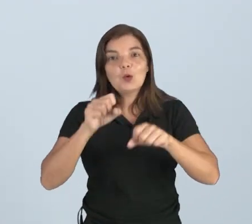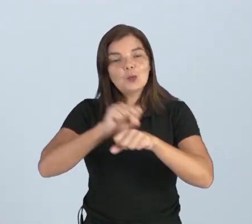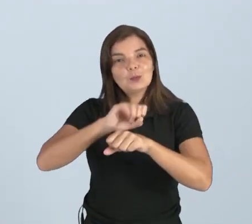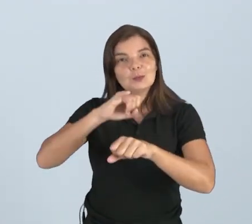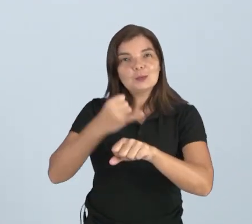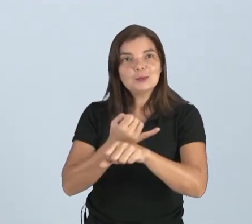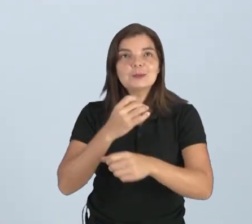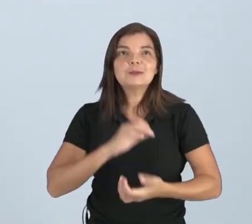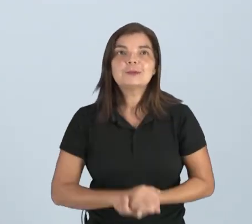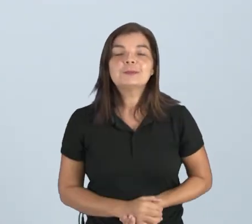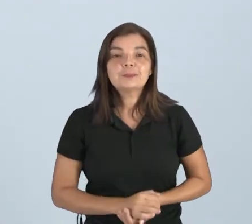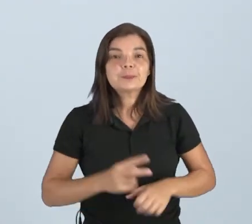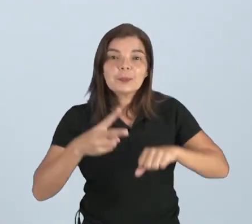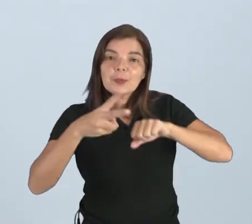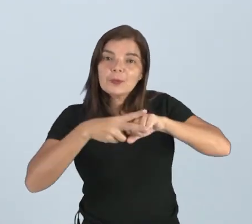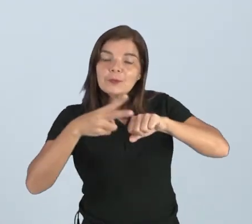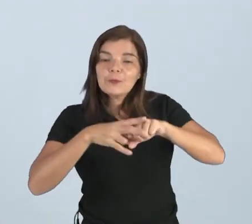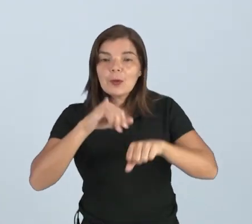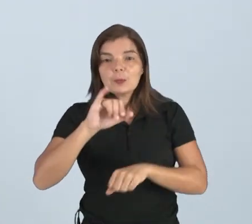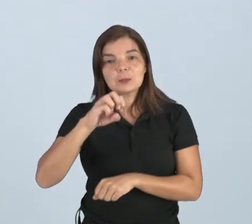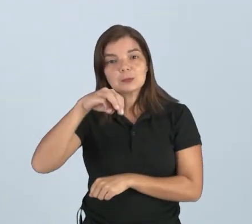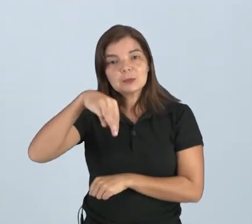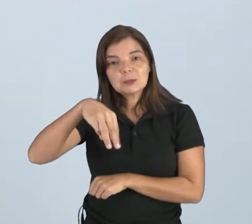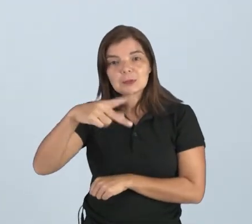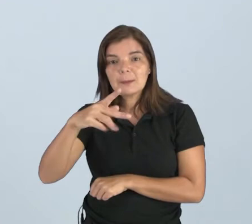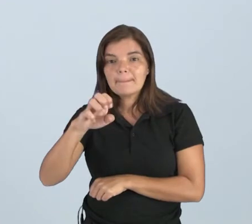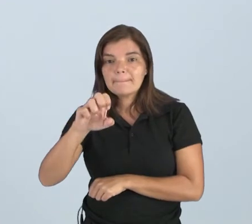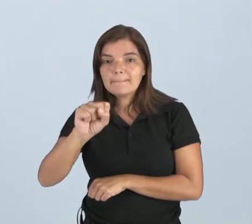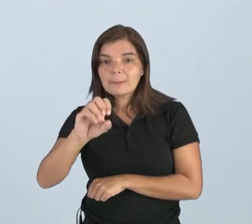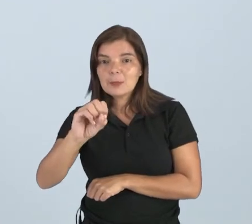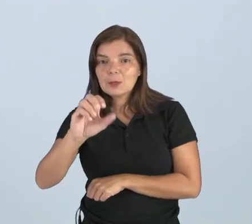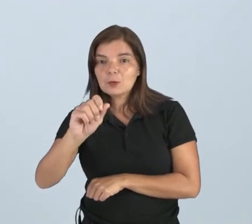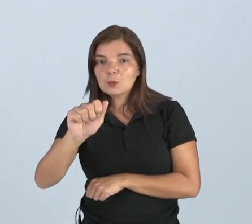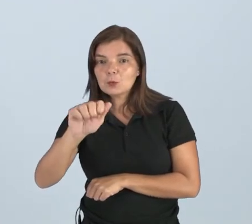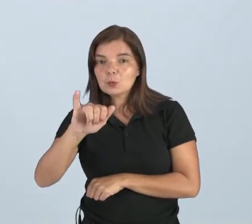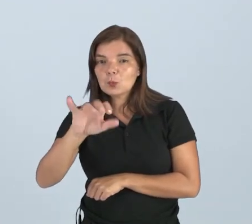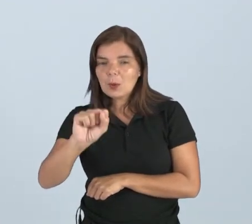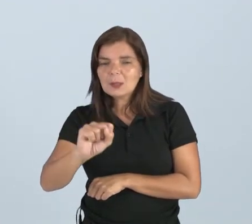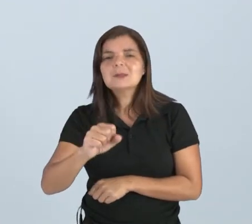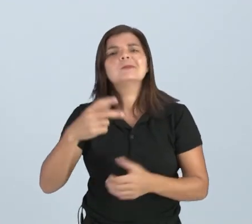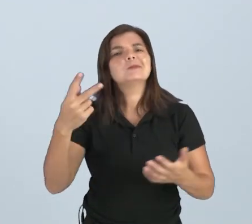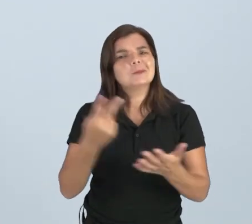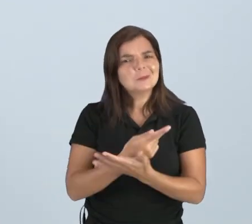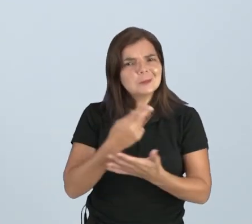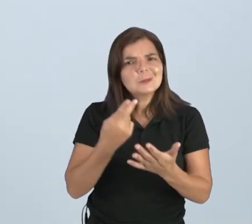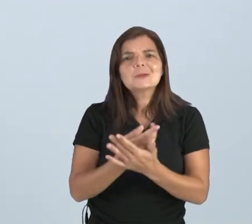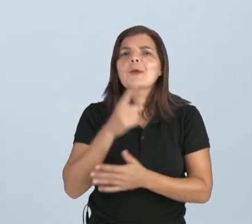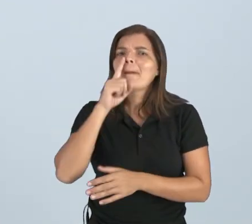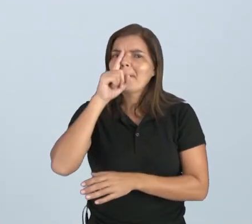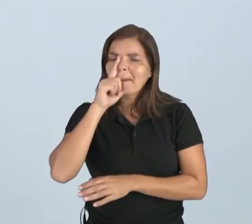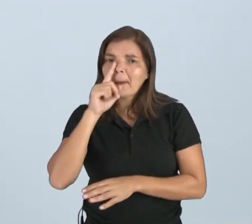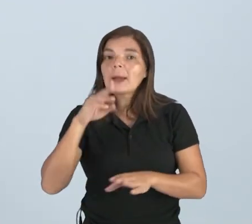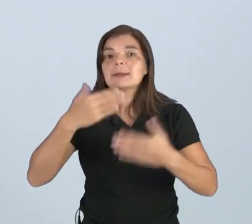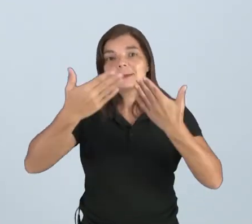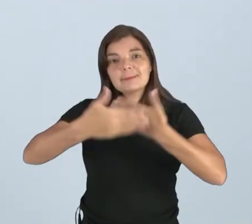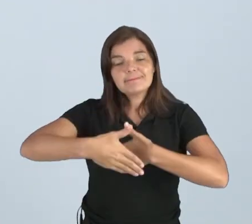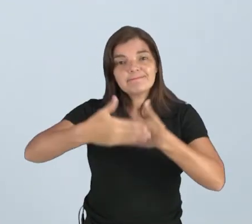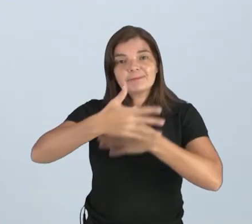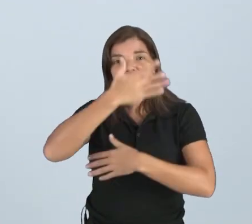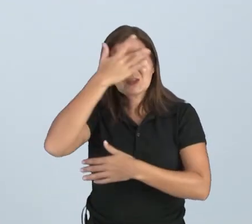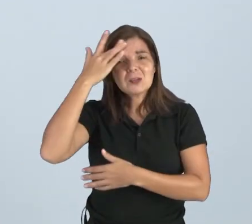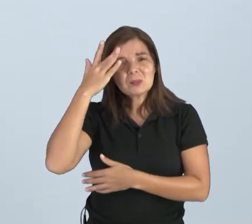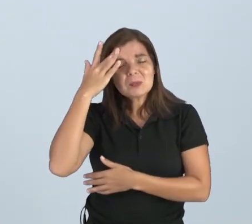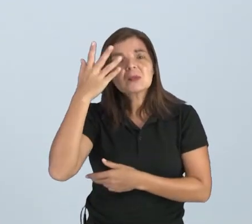sujeito. Verbos impessoais também. Muito problema com erro aí. Principalmente nas provas. As pessoas